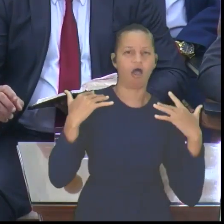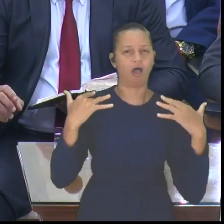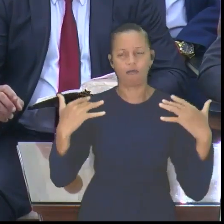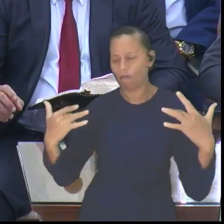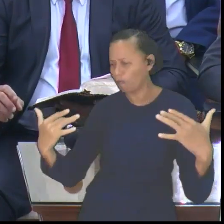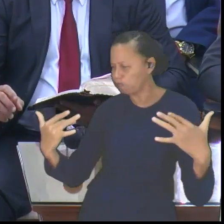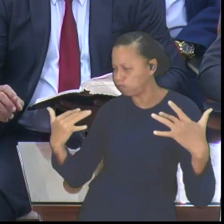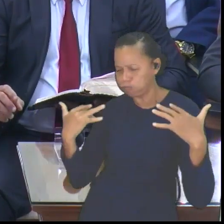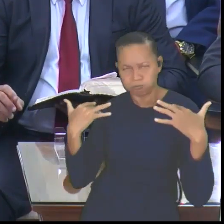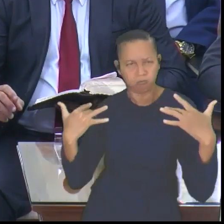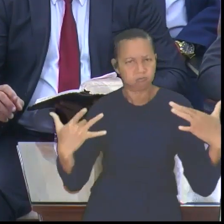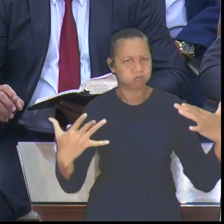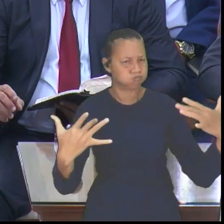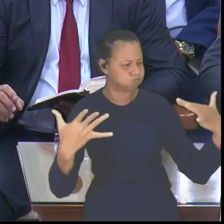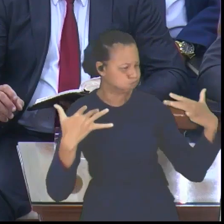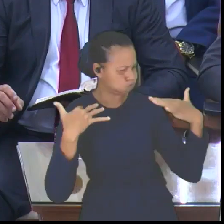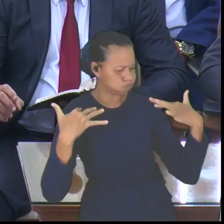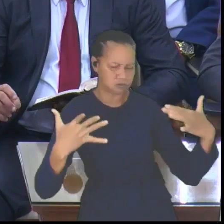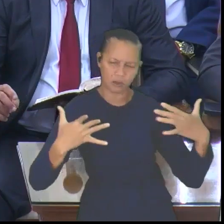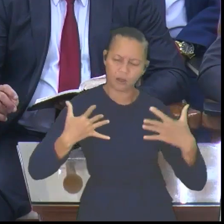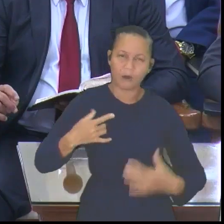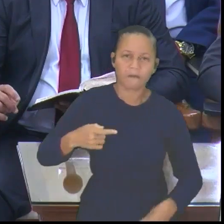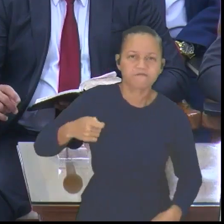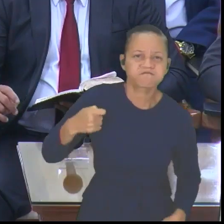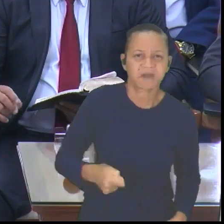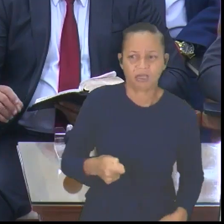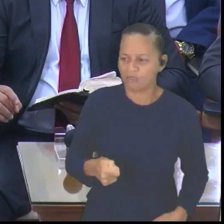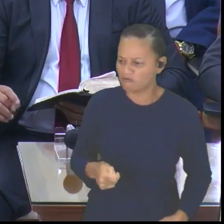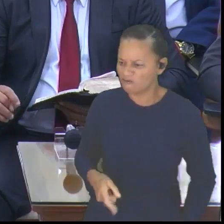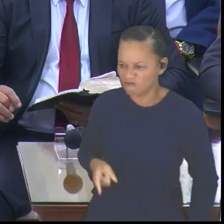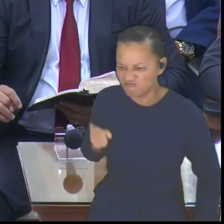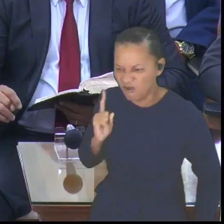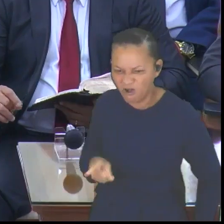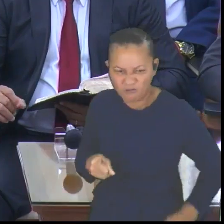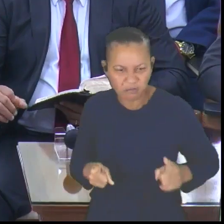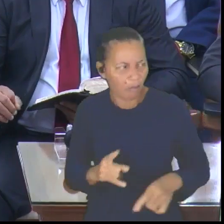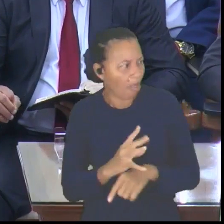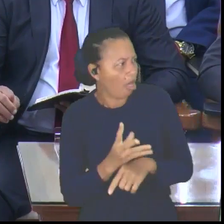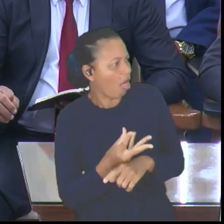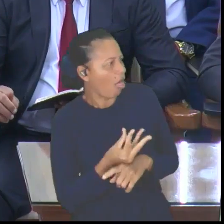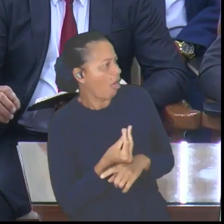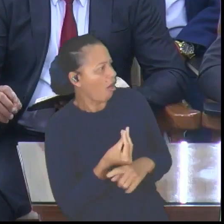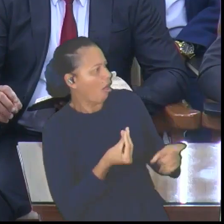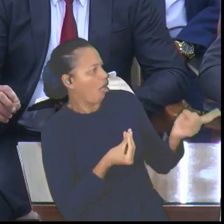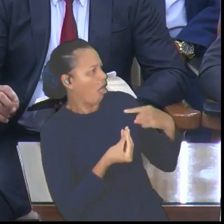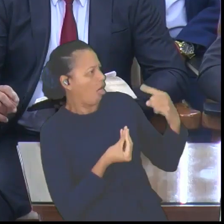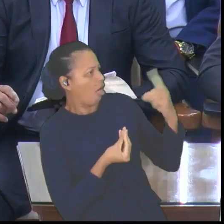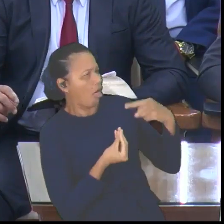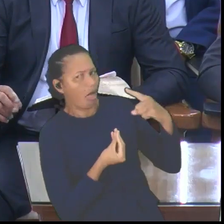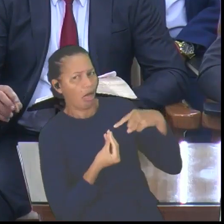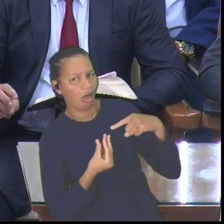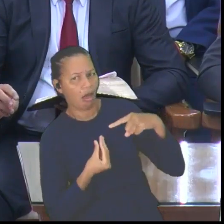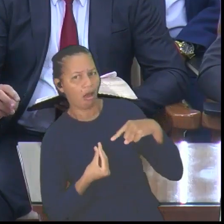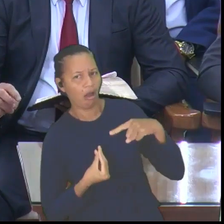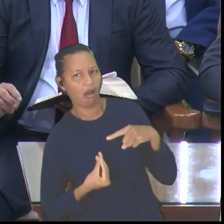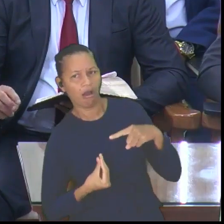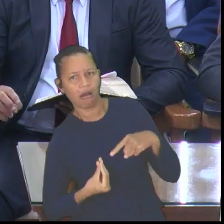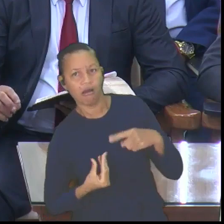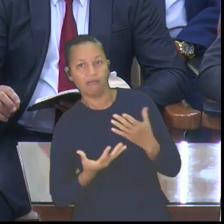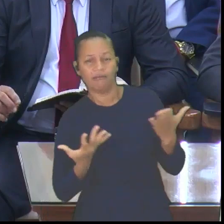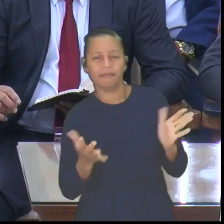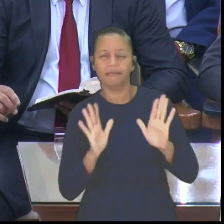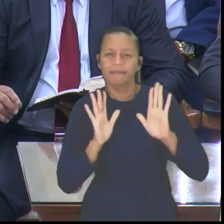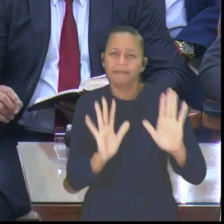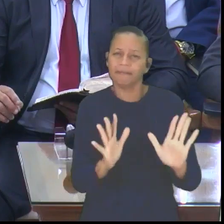Ele queria com aquilo também impor medo à igreja do Senhor naqueles dias. E, meus